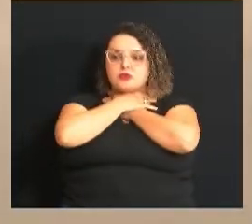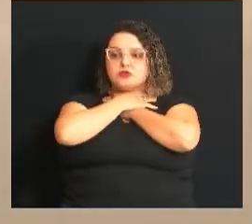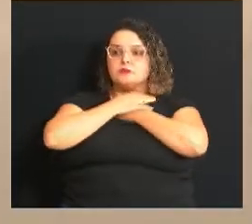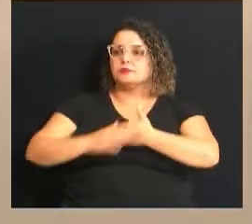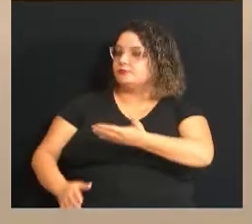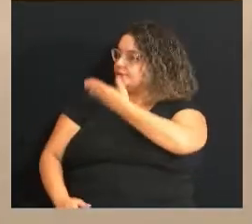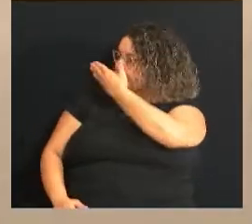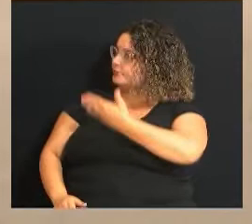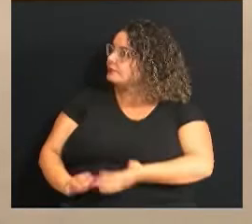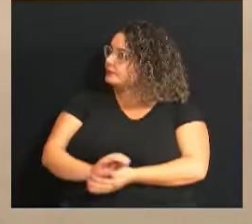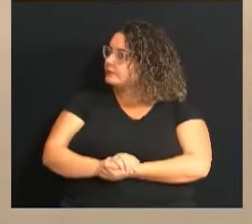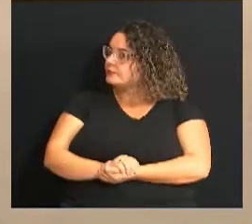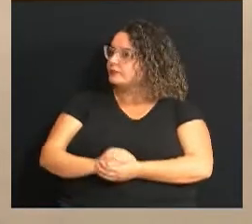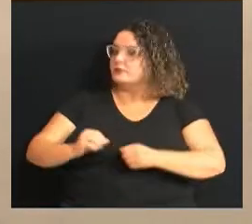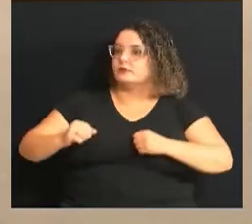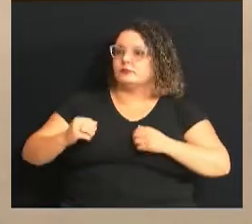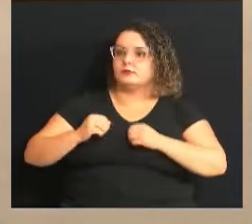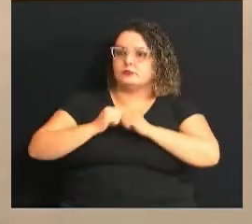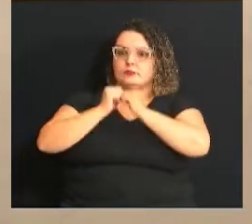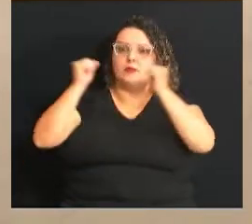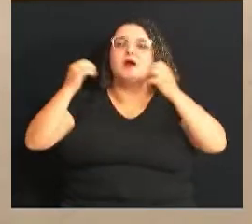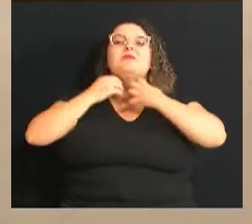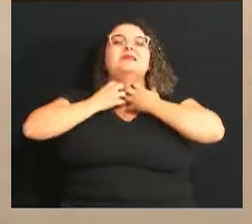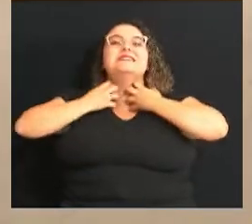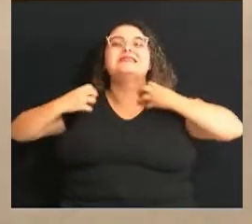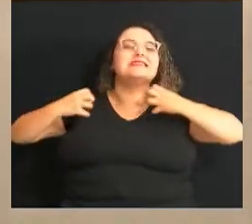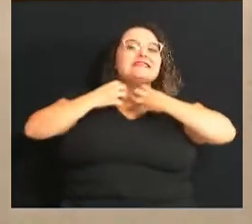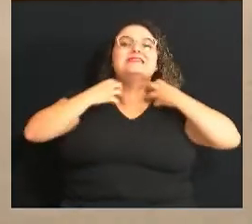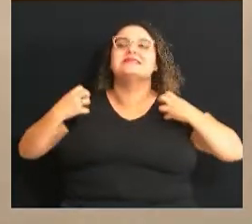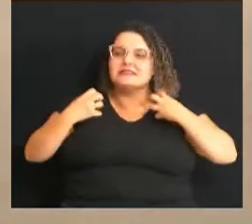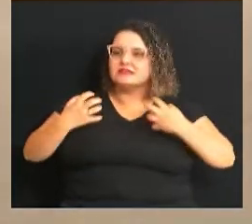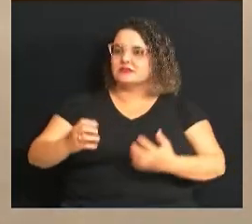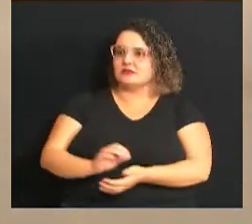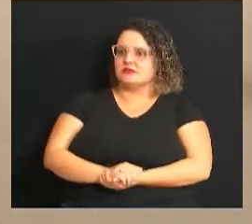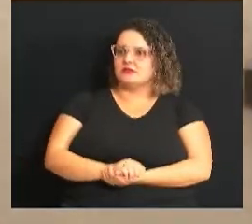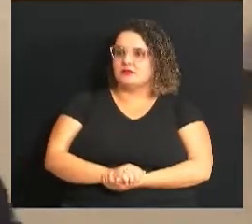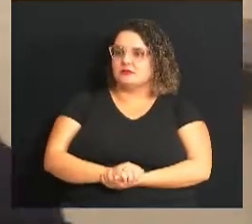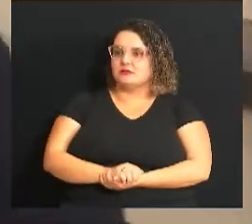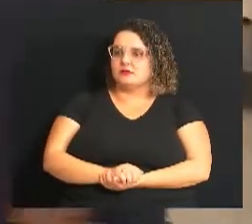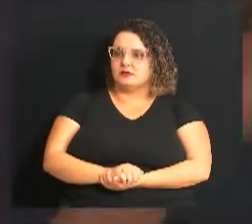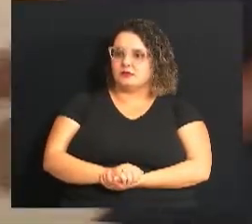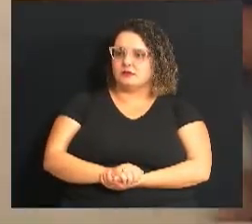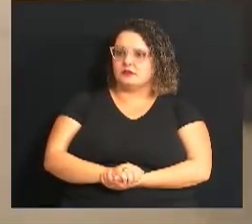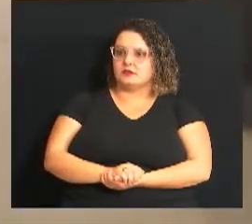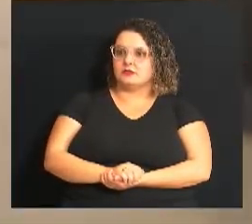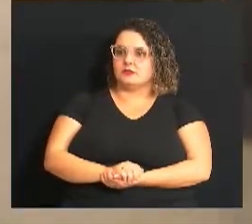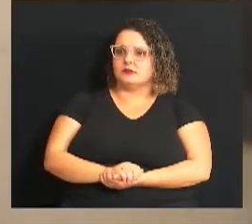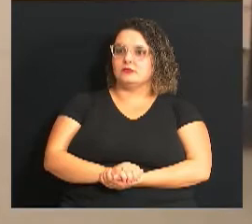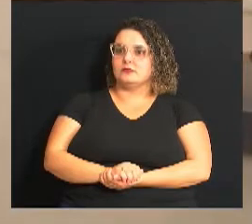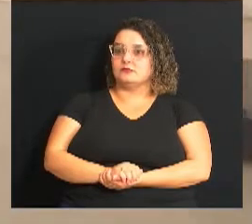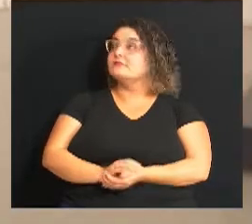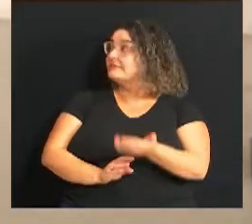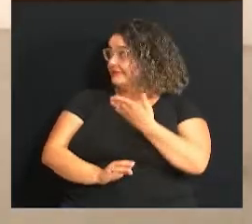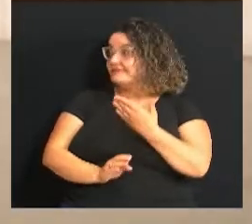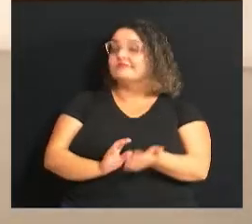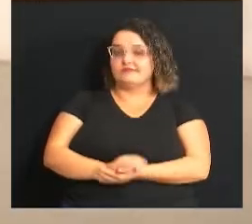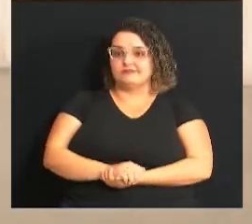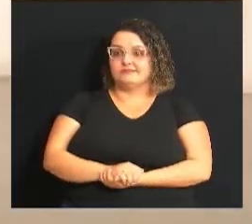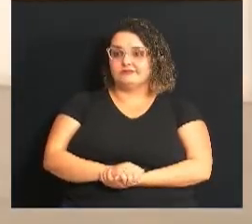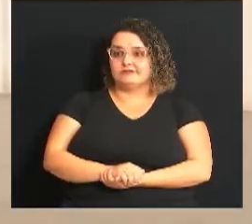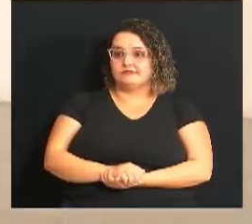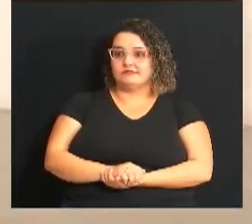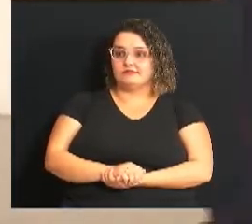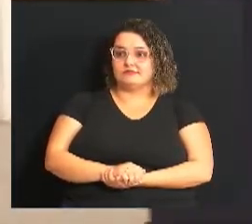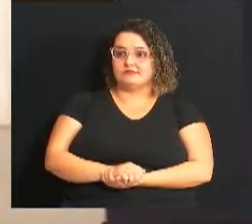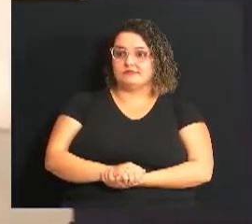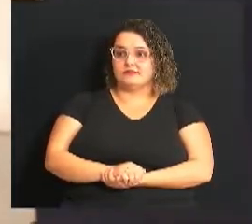tentar abrir os meus braços, que é a reação mais comum, ela pode fazer essa saída por baixo, né? Vai lá. Perdeu a pegada, ela se afasta